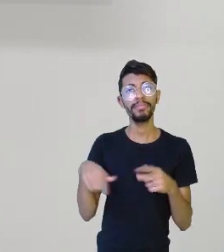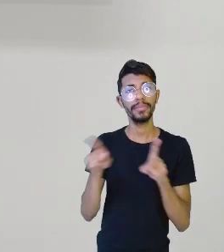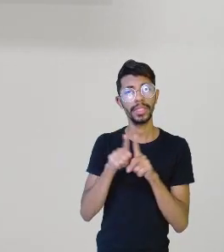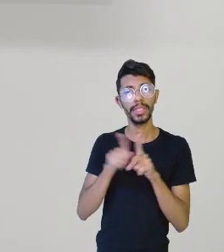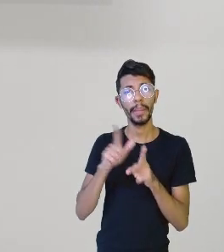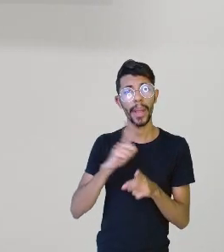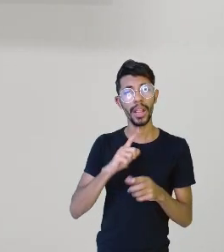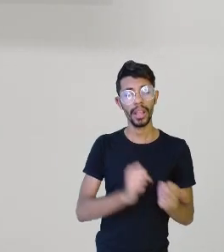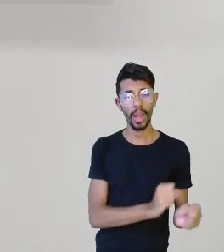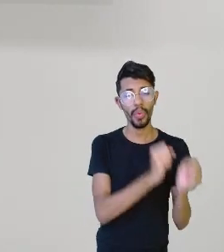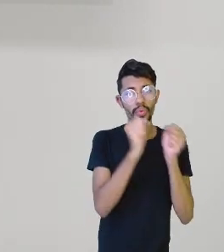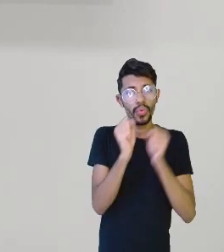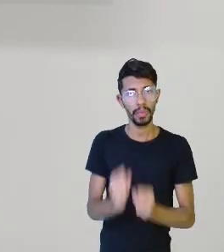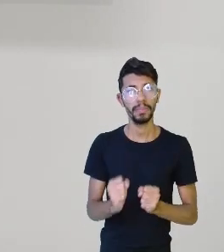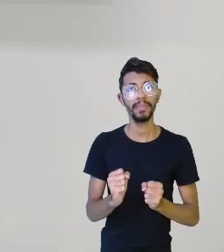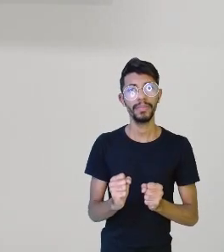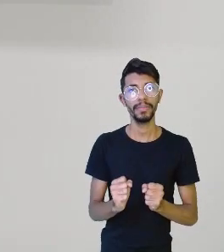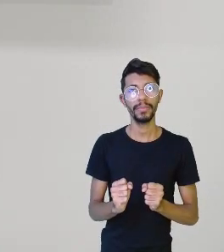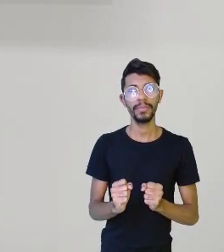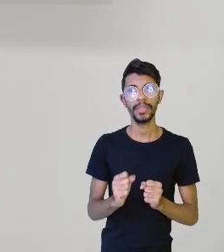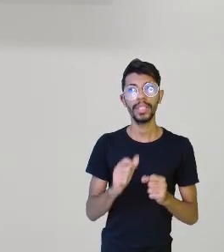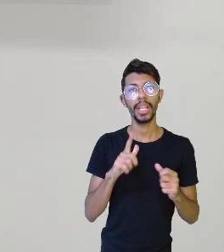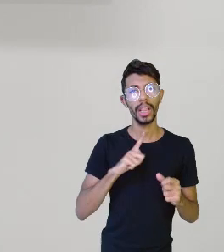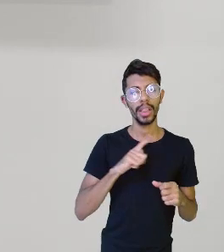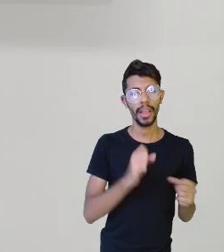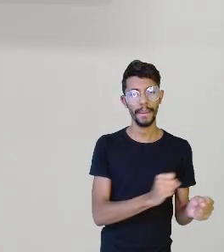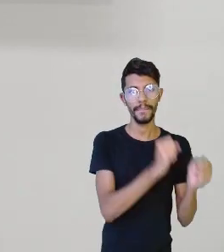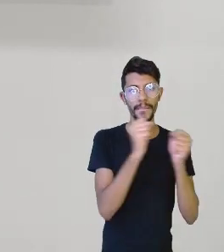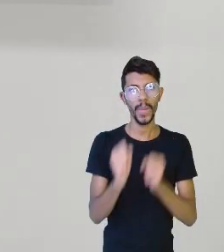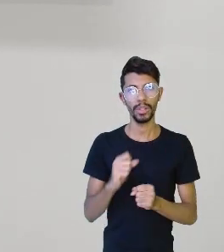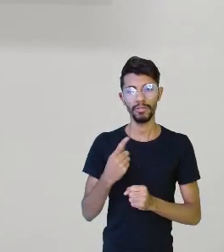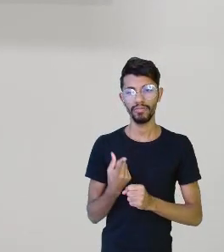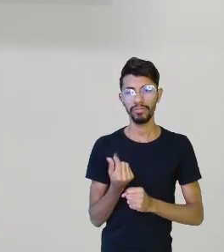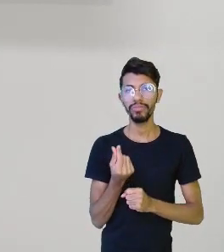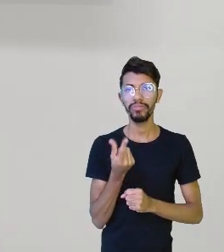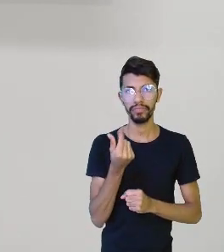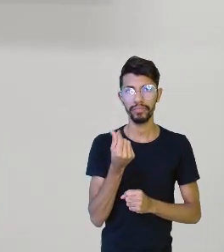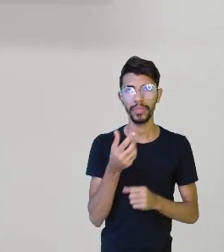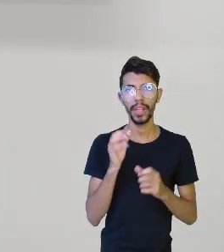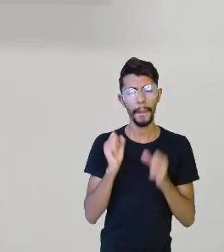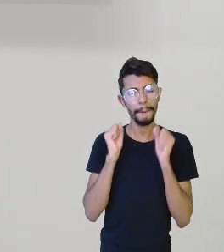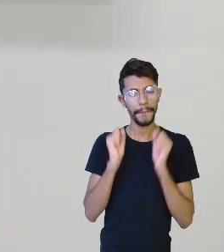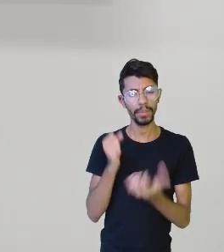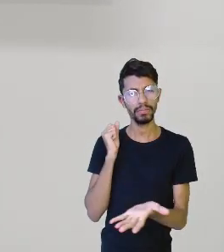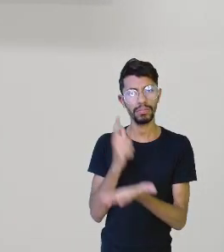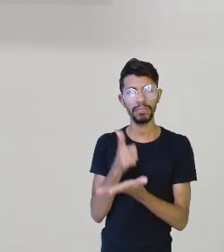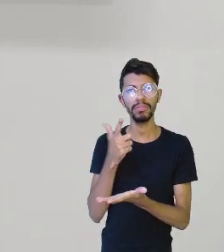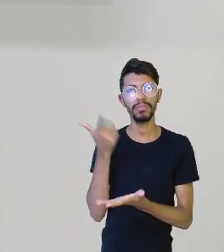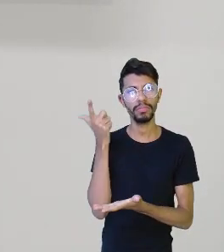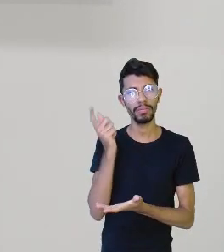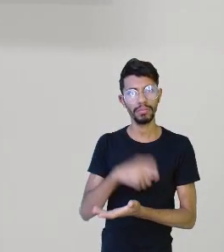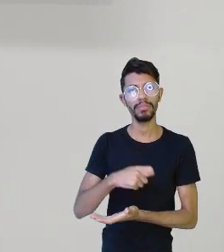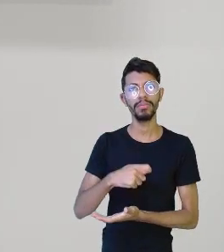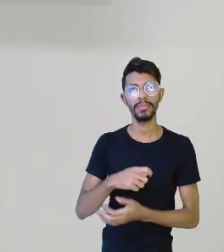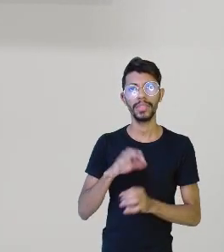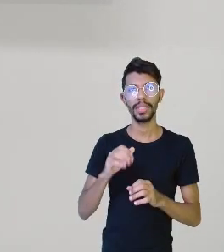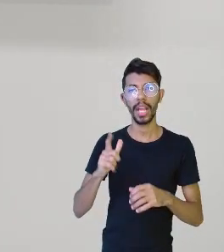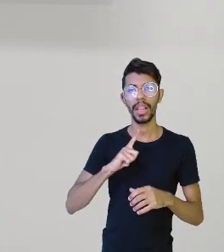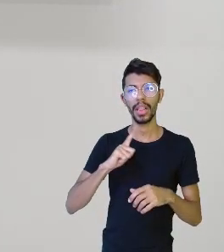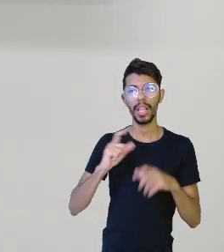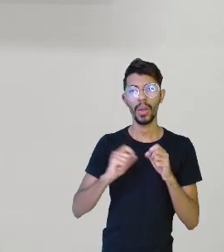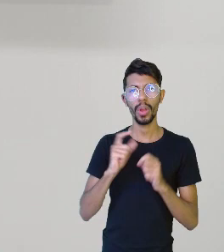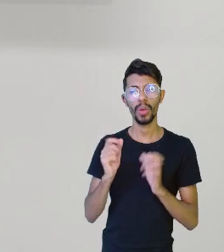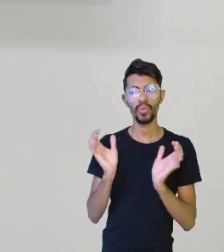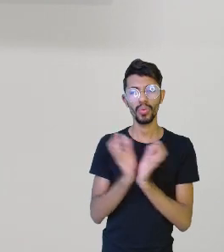possuíam poder, né? Que eles tinham poder aquisitivo, né? Eles poderiam comprar. Eles eram ricos, né? Estavam uma classe social